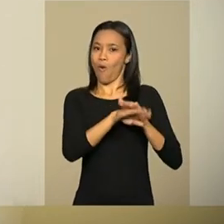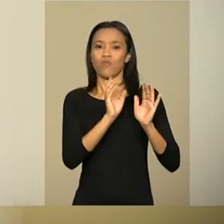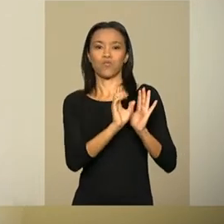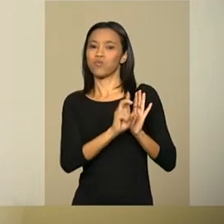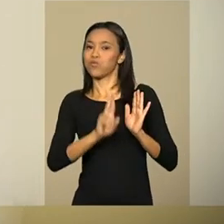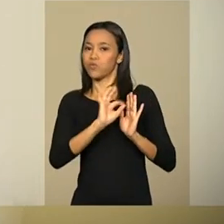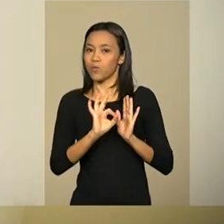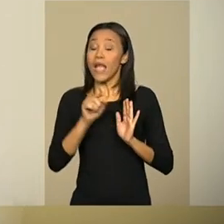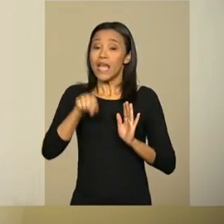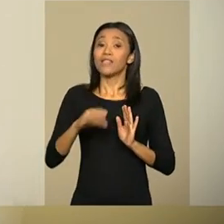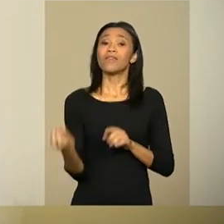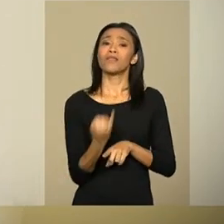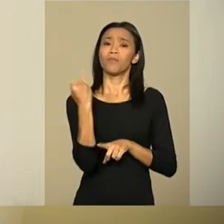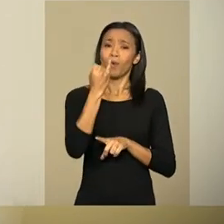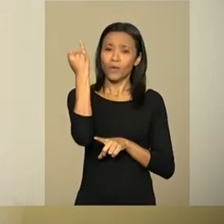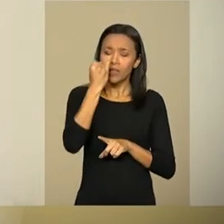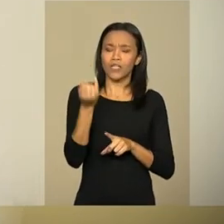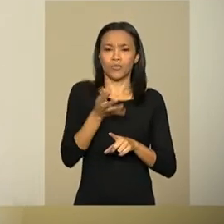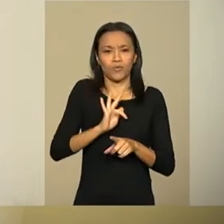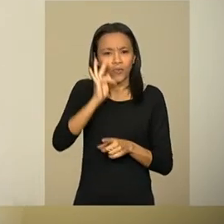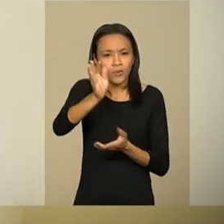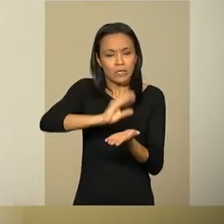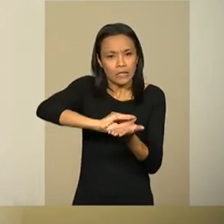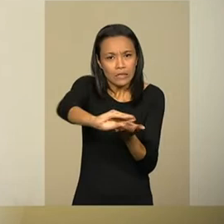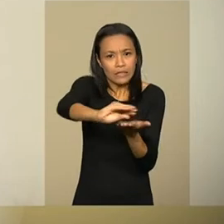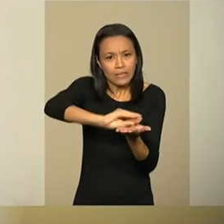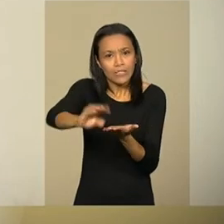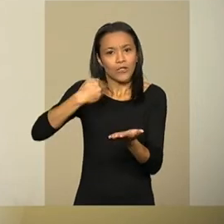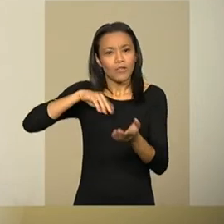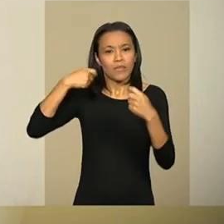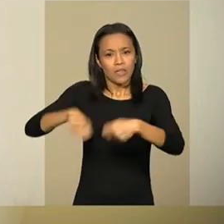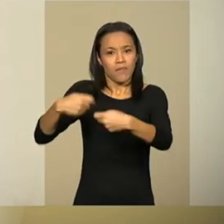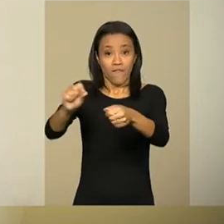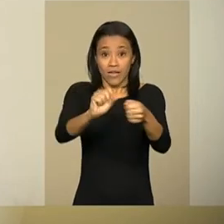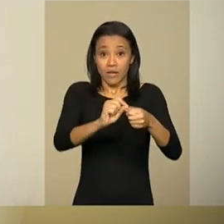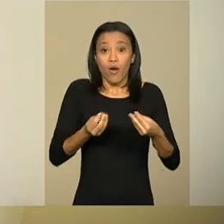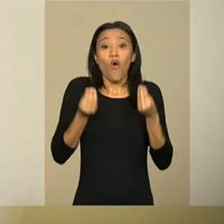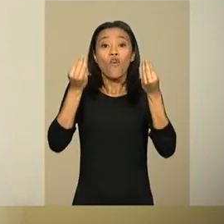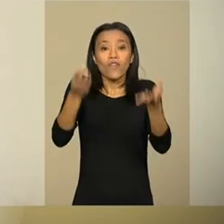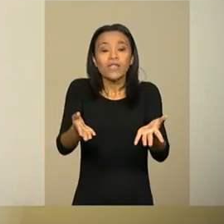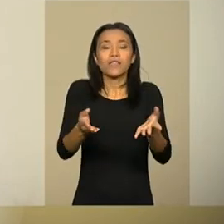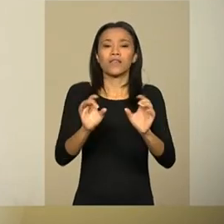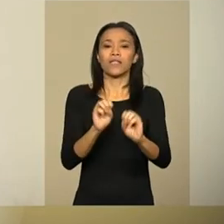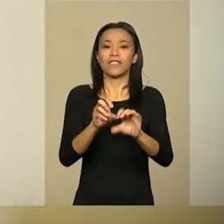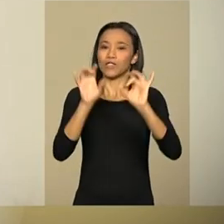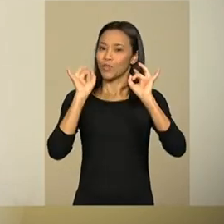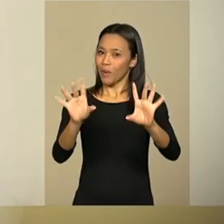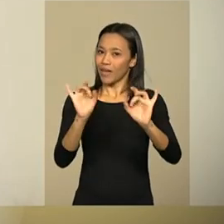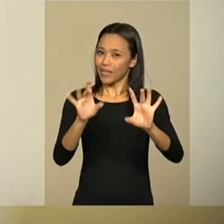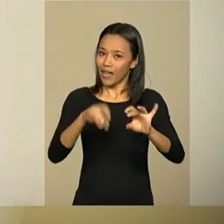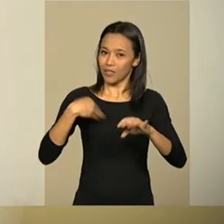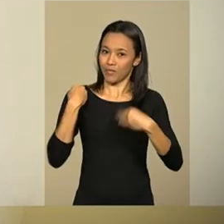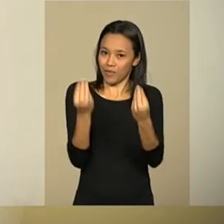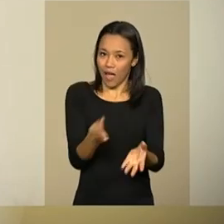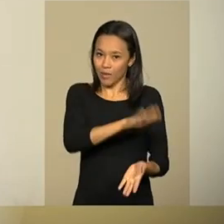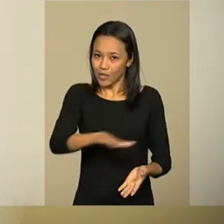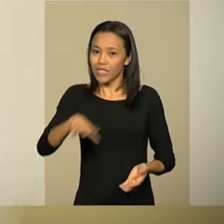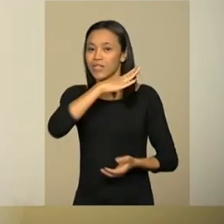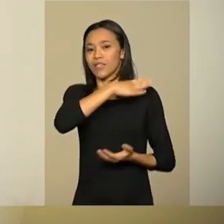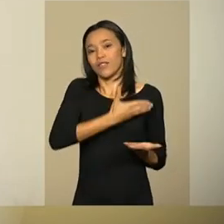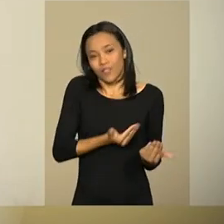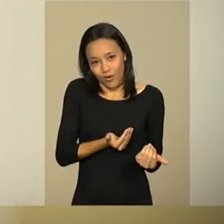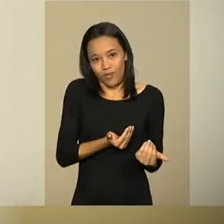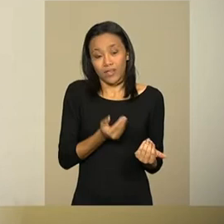fundamentais para os investimentos que precisamos fazer para oferecer Educação de qualidade para as nossas crianças e os nossos jovens